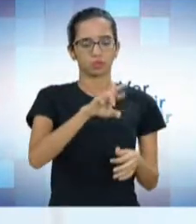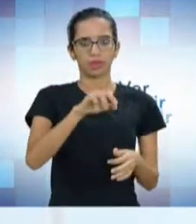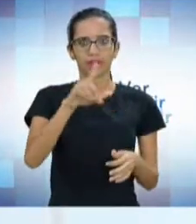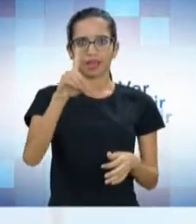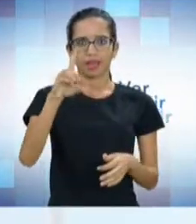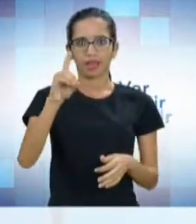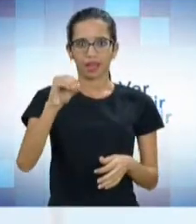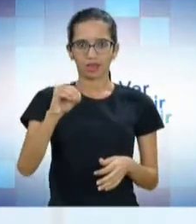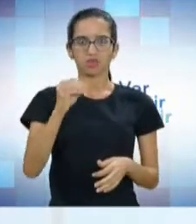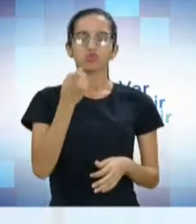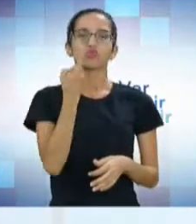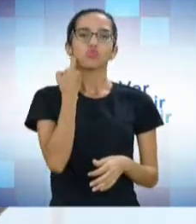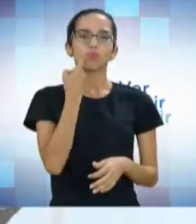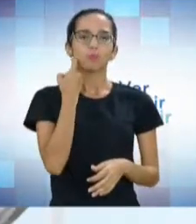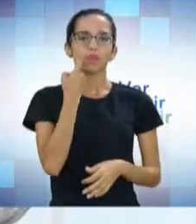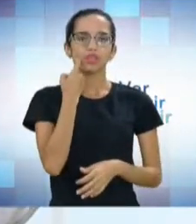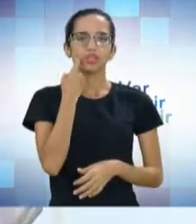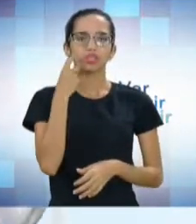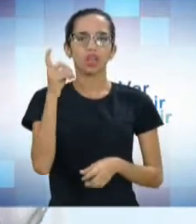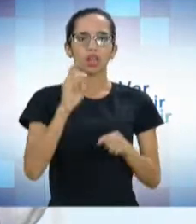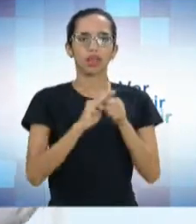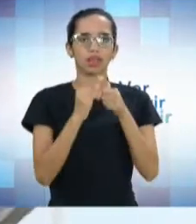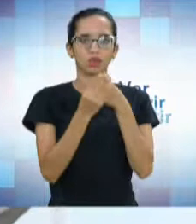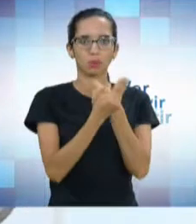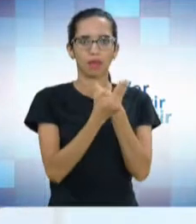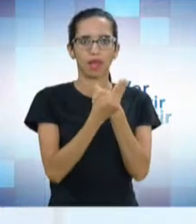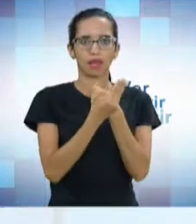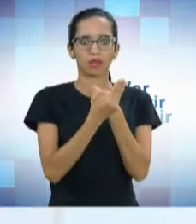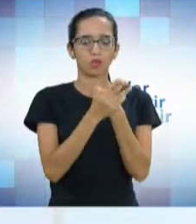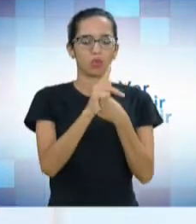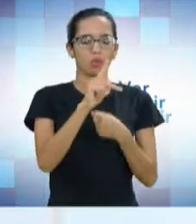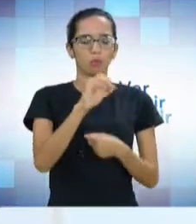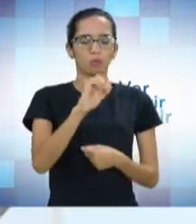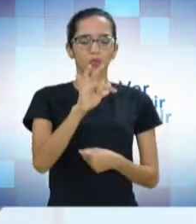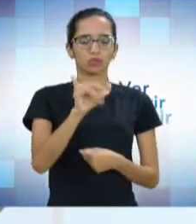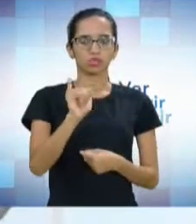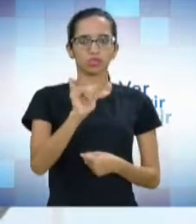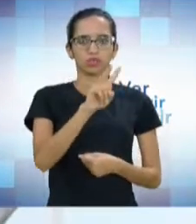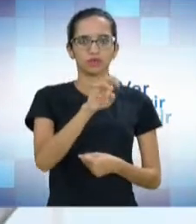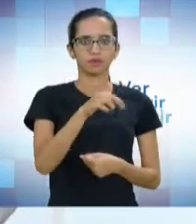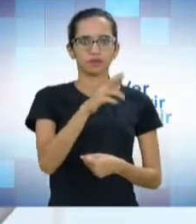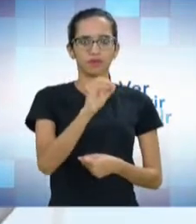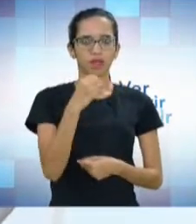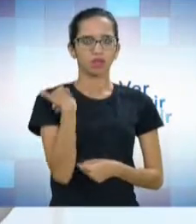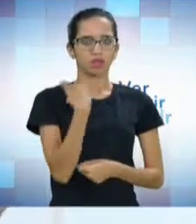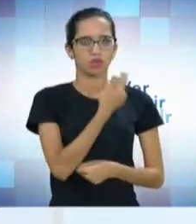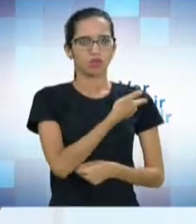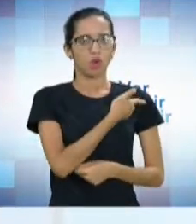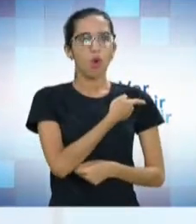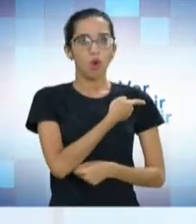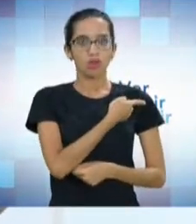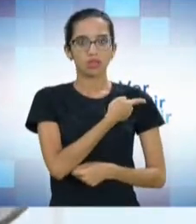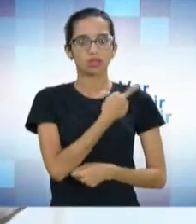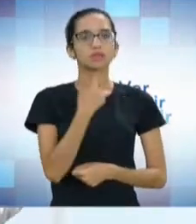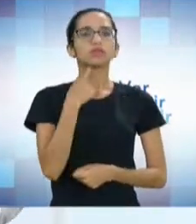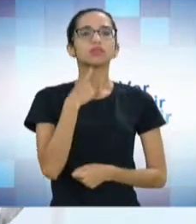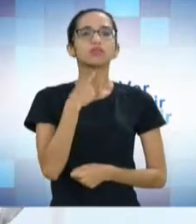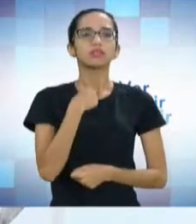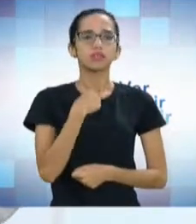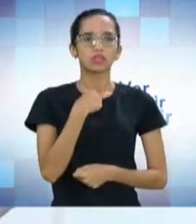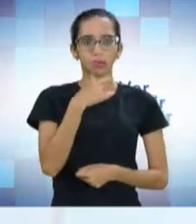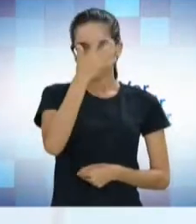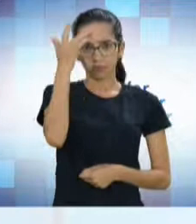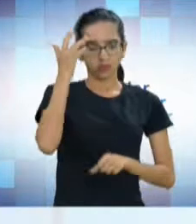prp esse mercado do peixe é pra é nós retirarmos do poti velho isso não retiraram aqueles pescadores